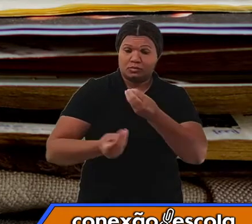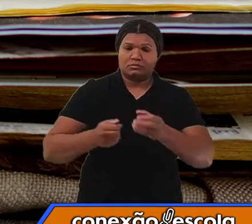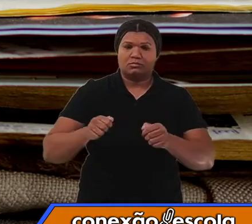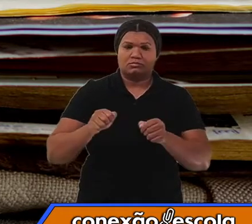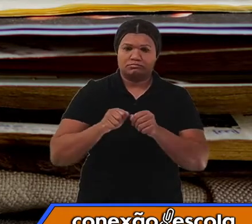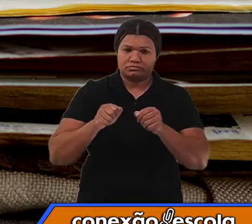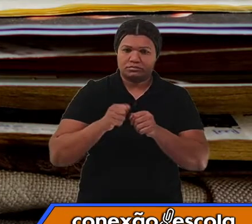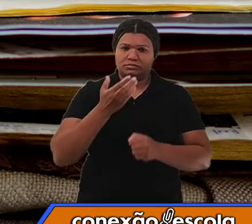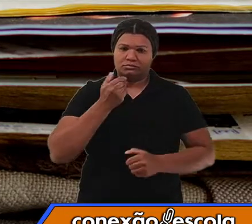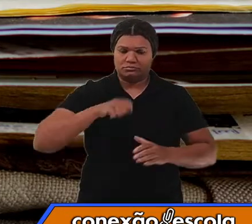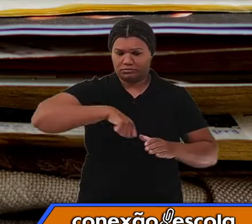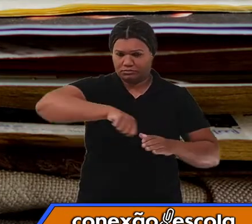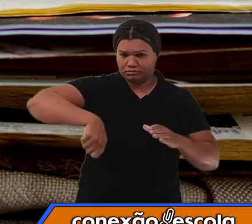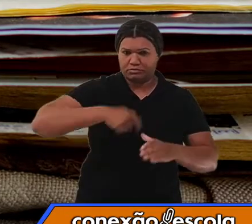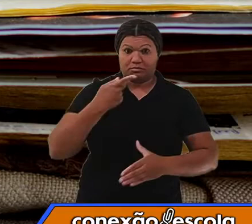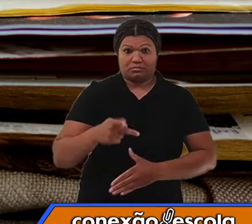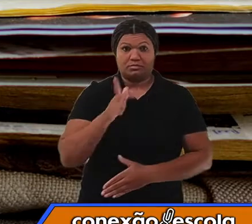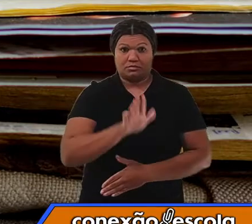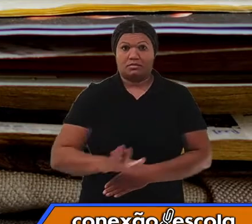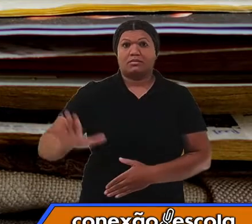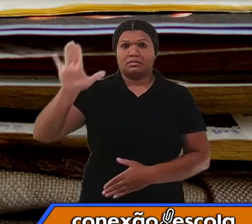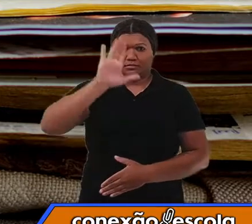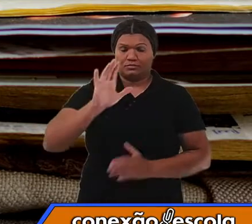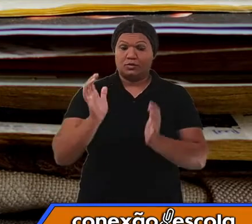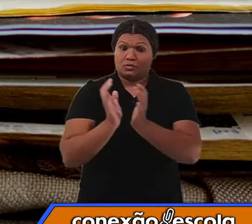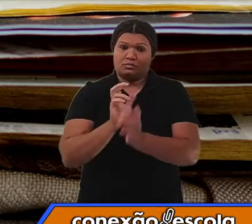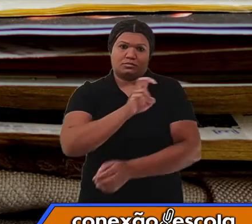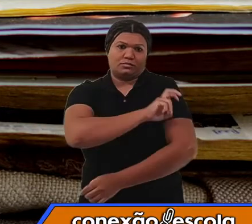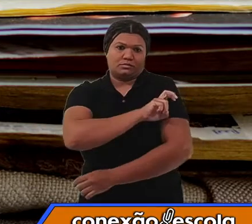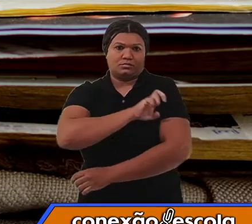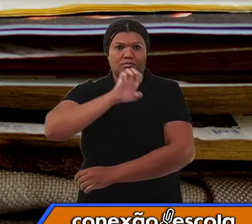as turmas de quinta série da EAJA.